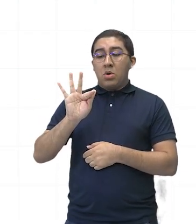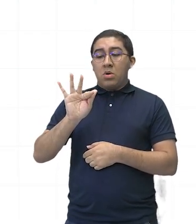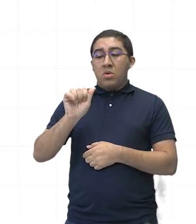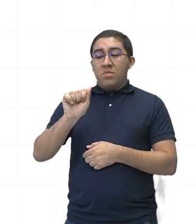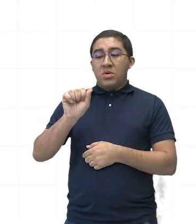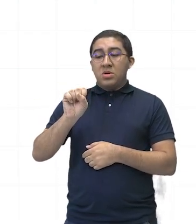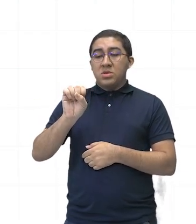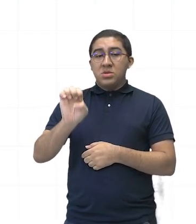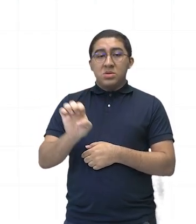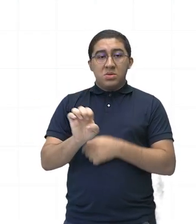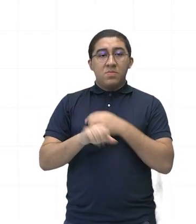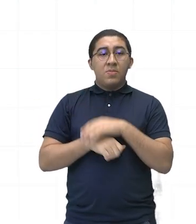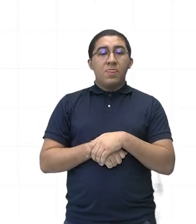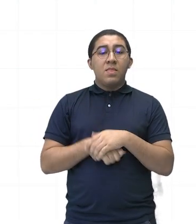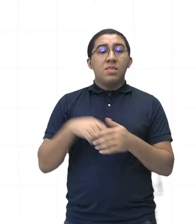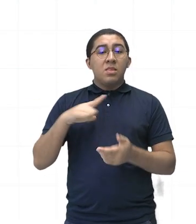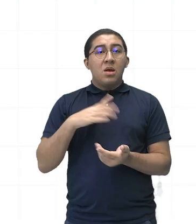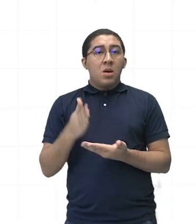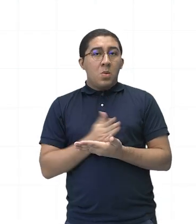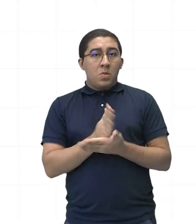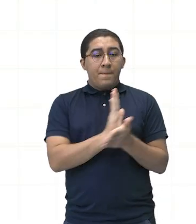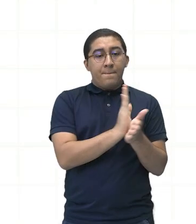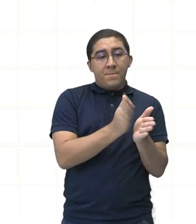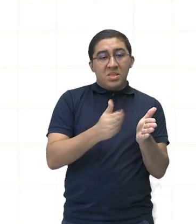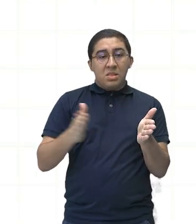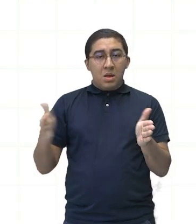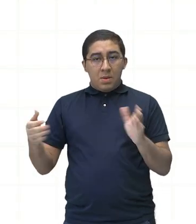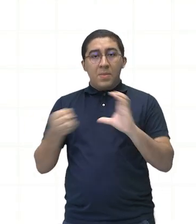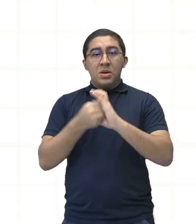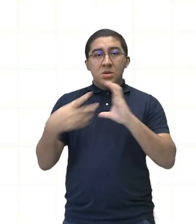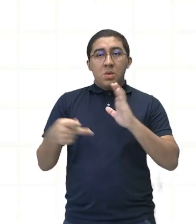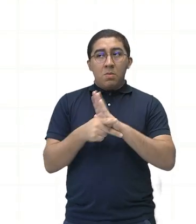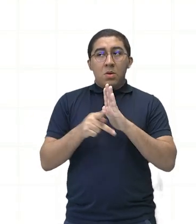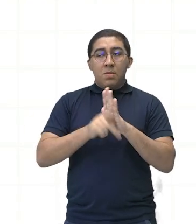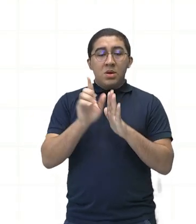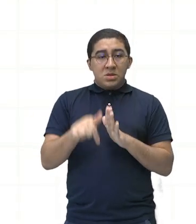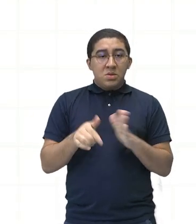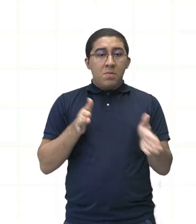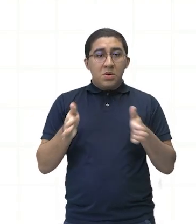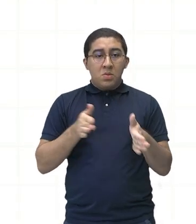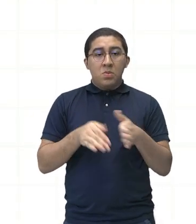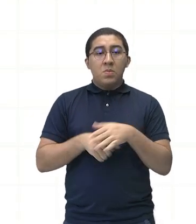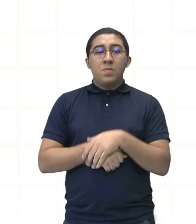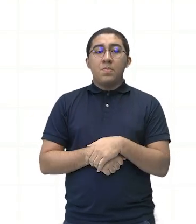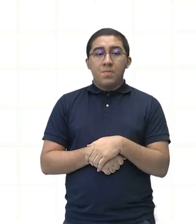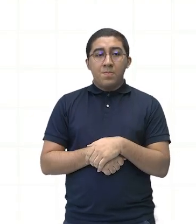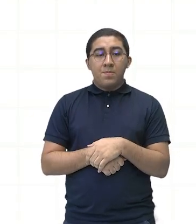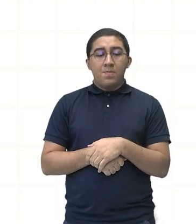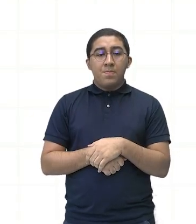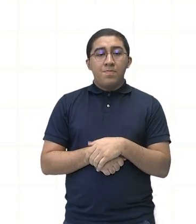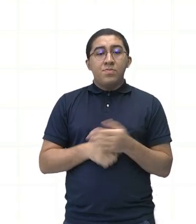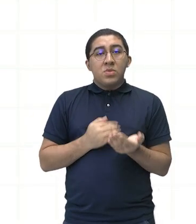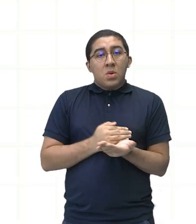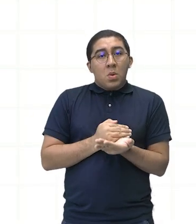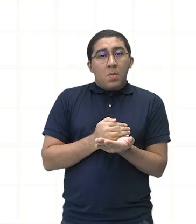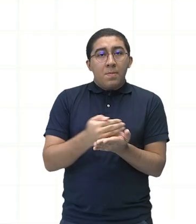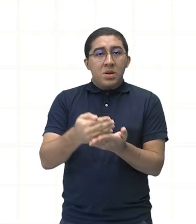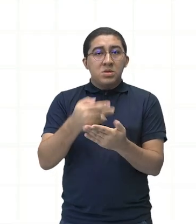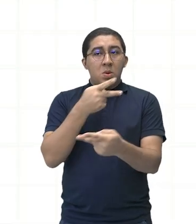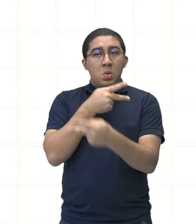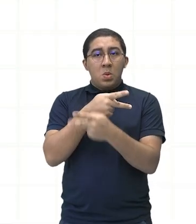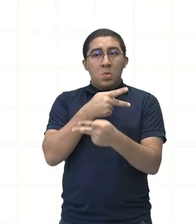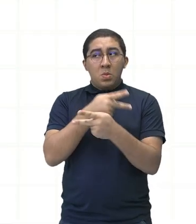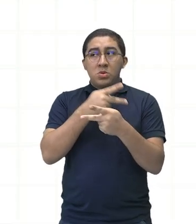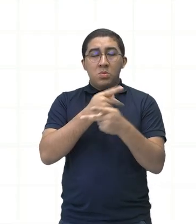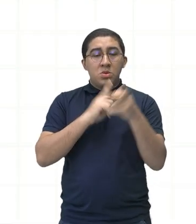prófase, nós temos algumas etapas que vão caracterizar essa fase, que é o início da condensação